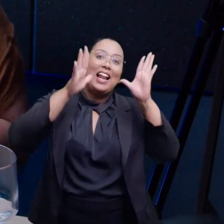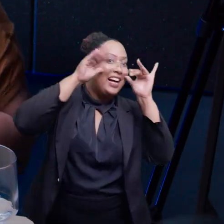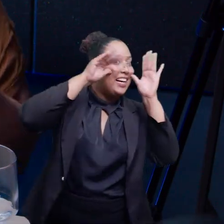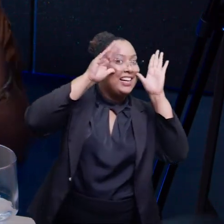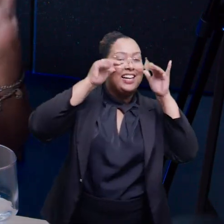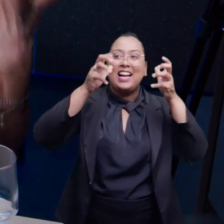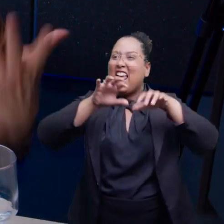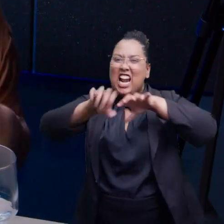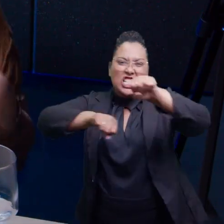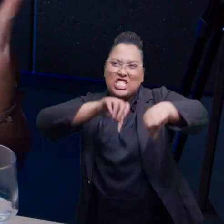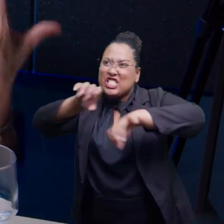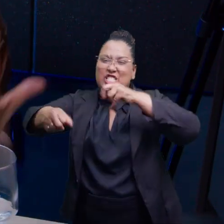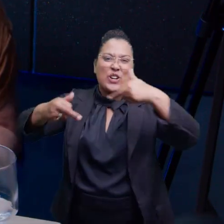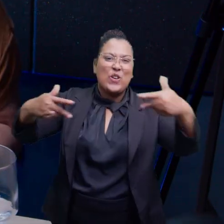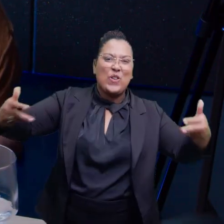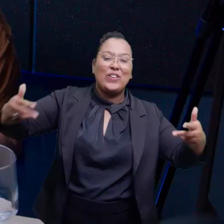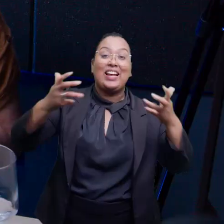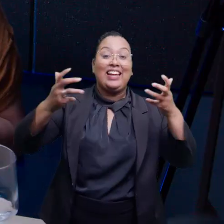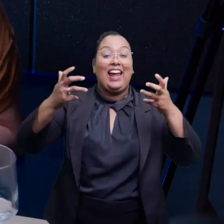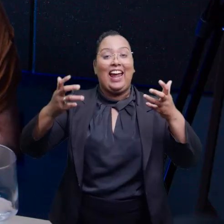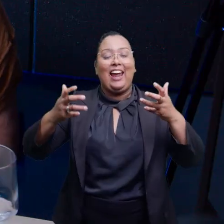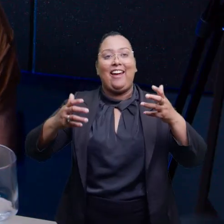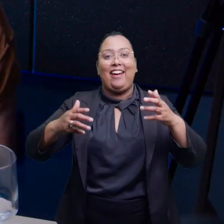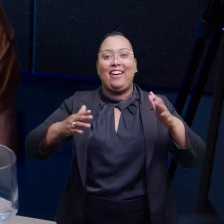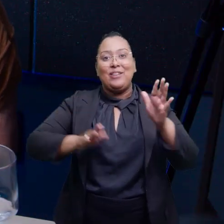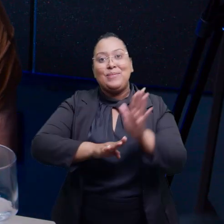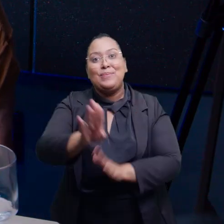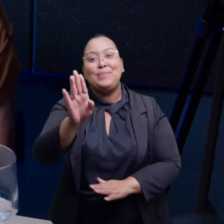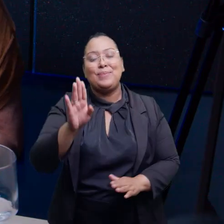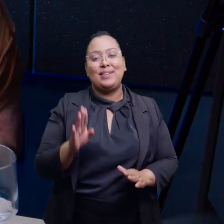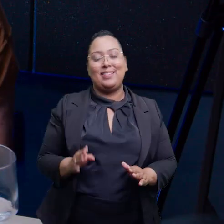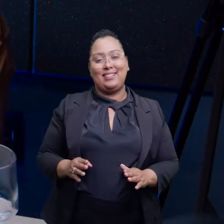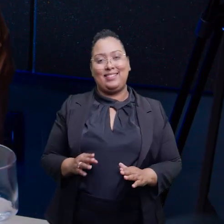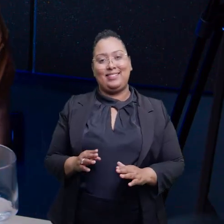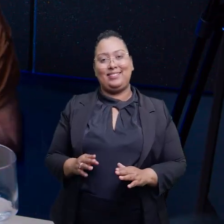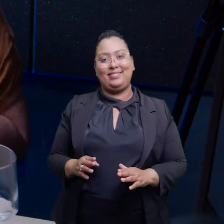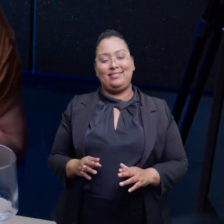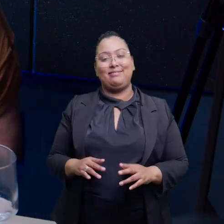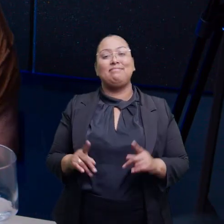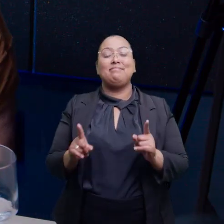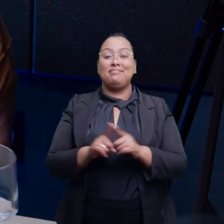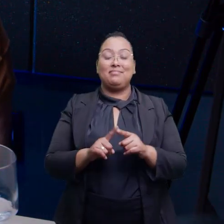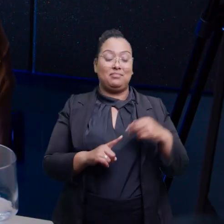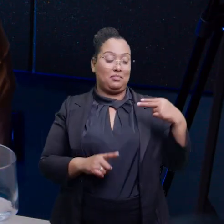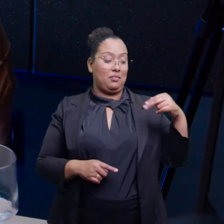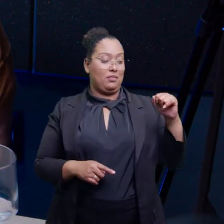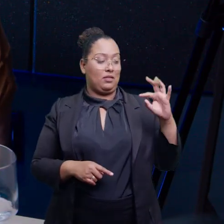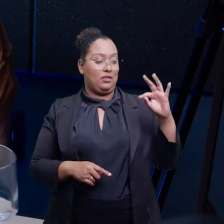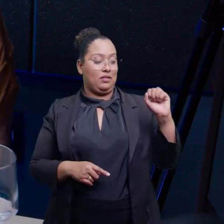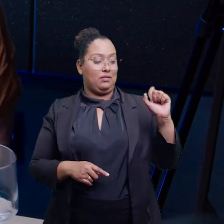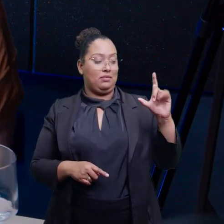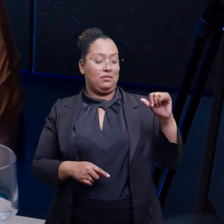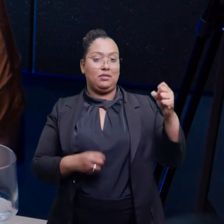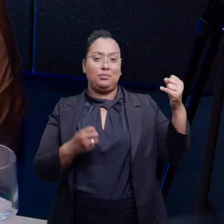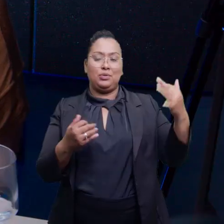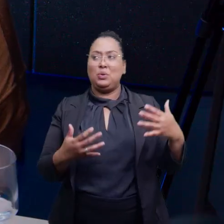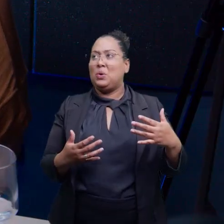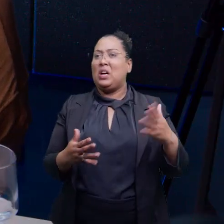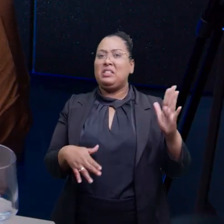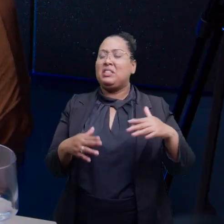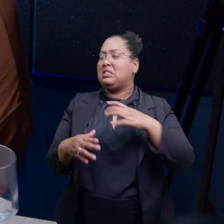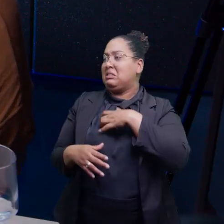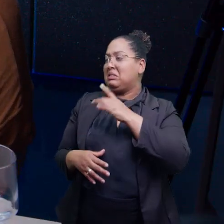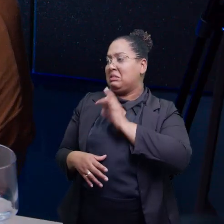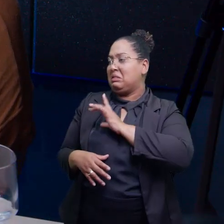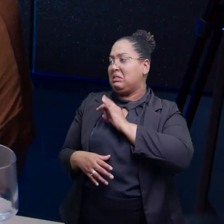descobrir o mundo, porque ela quer avançar na vida. E ainda tem a questão que a Natália traz. E se me